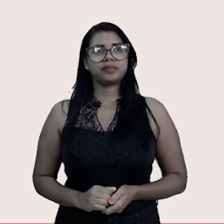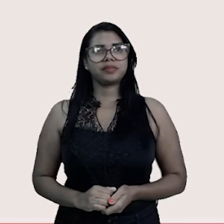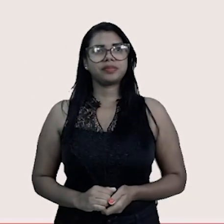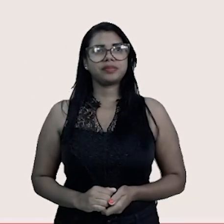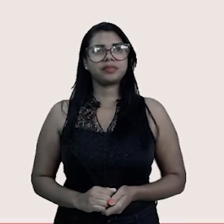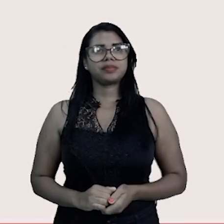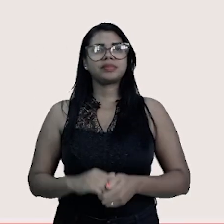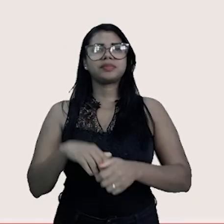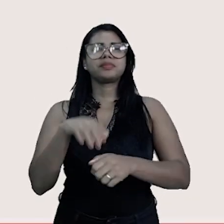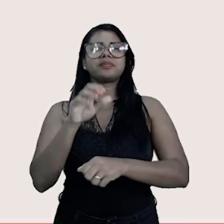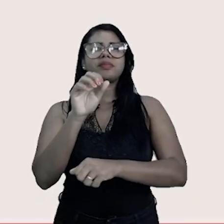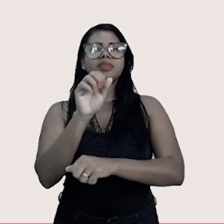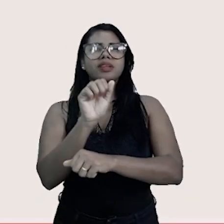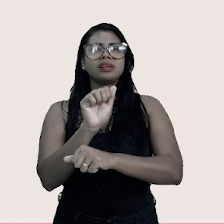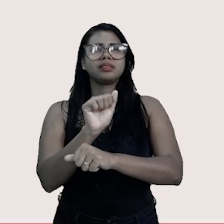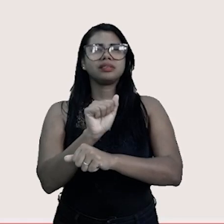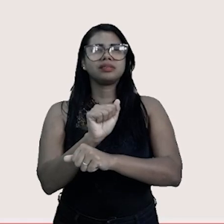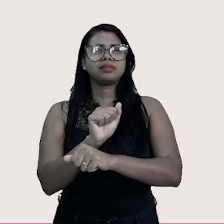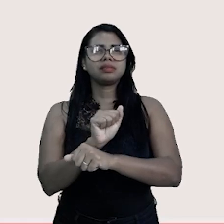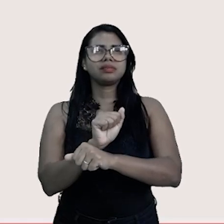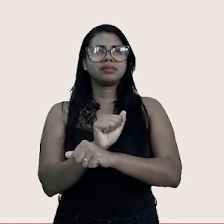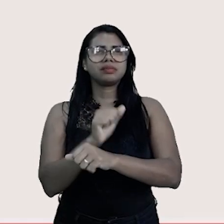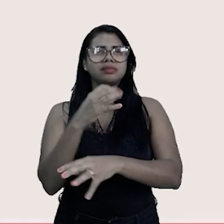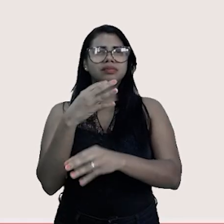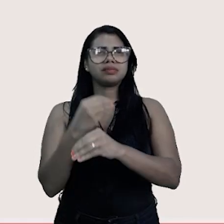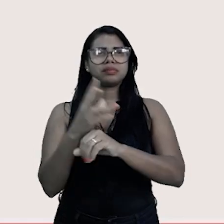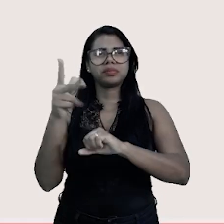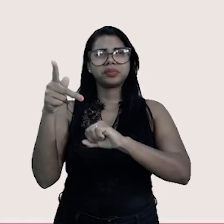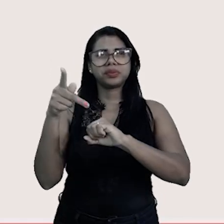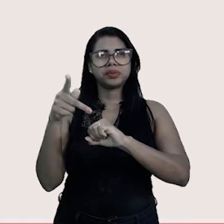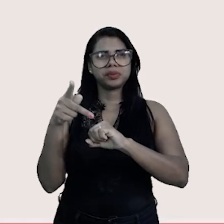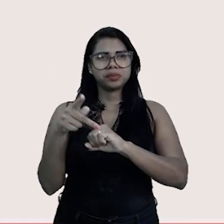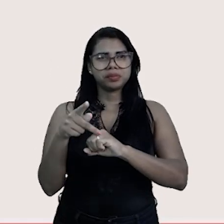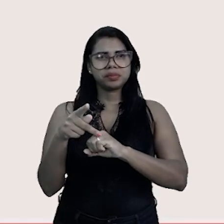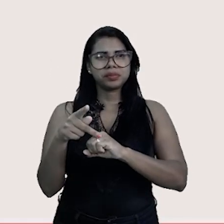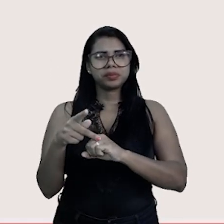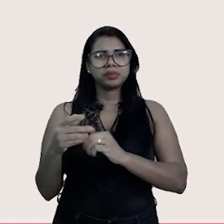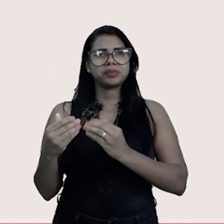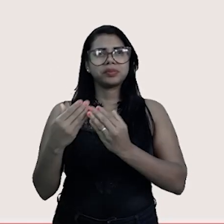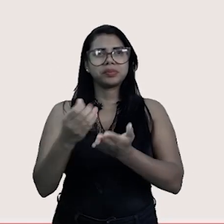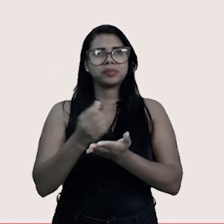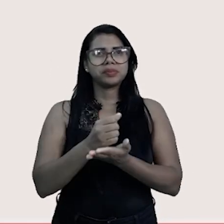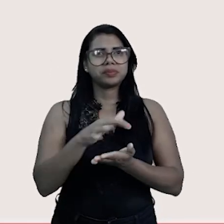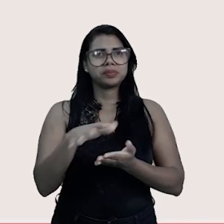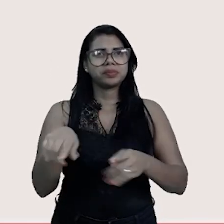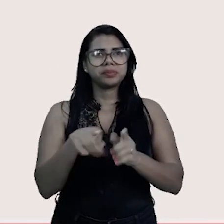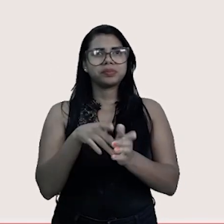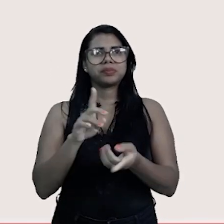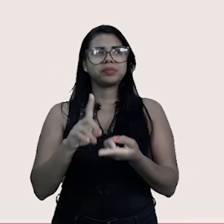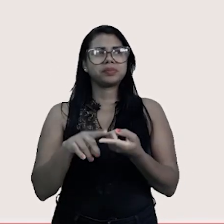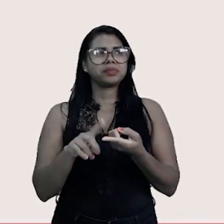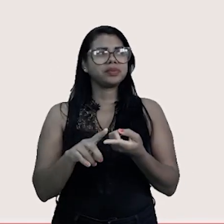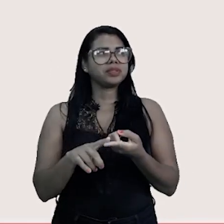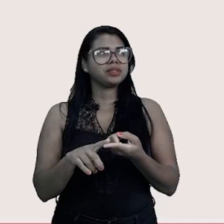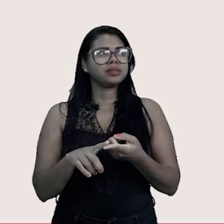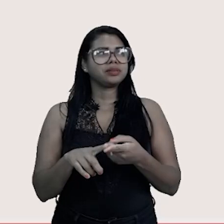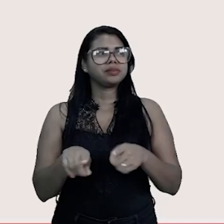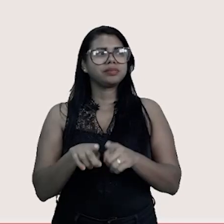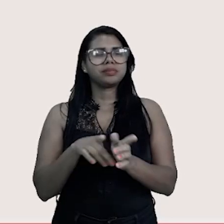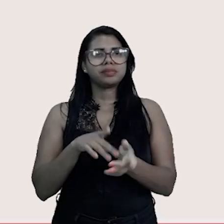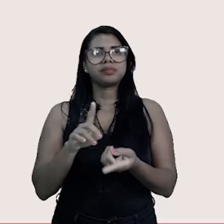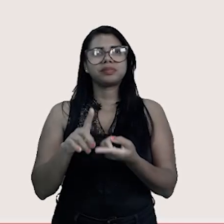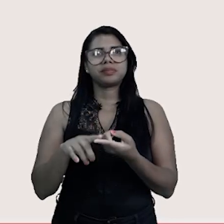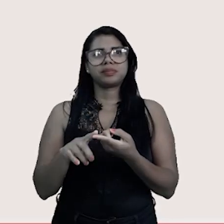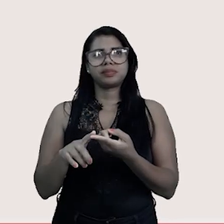Esperando parada pregada na pedra do porto. Veja que há uma repetição aqui ordenada, de